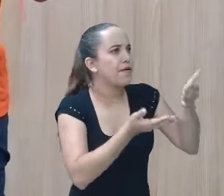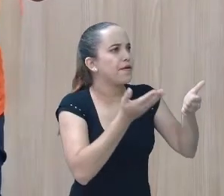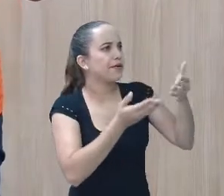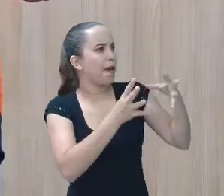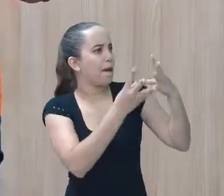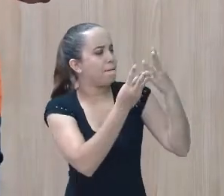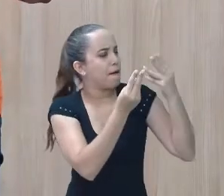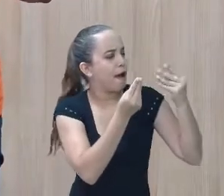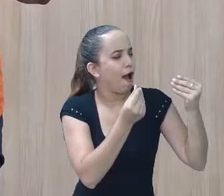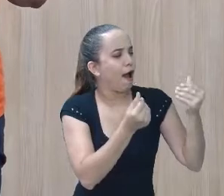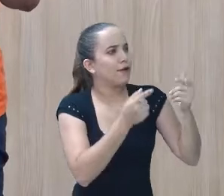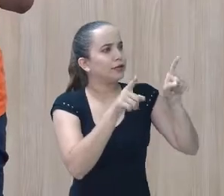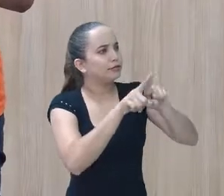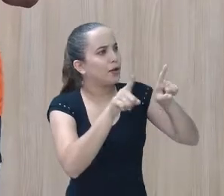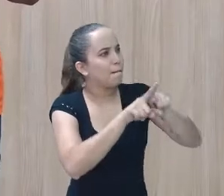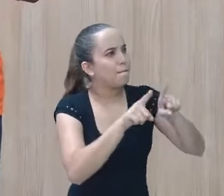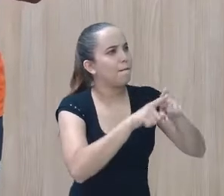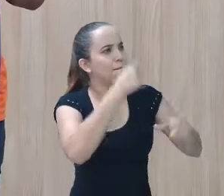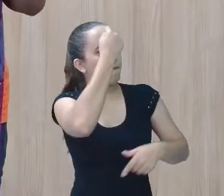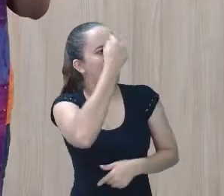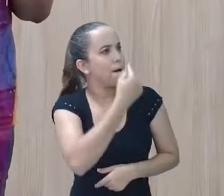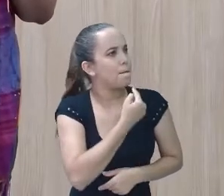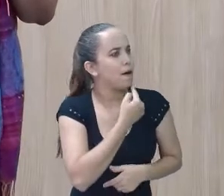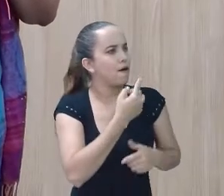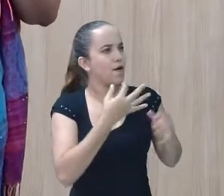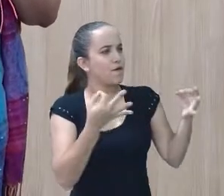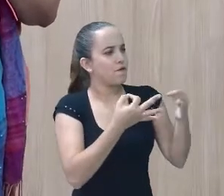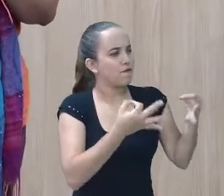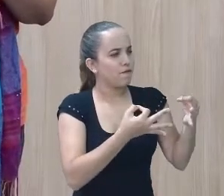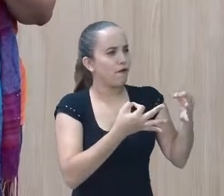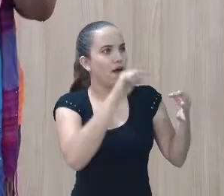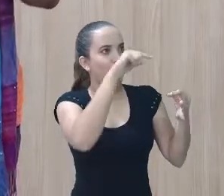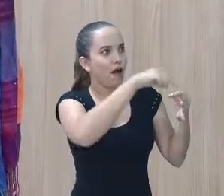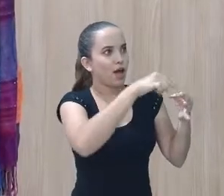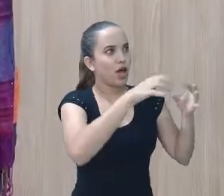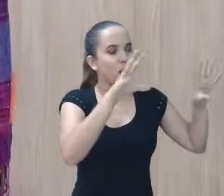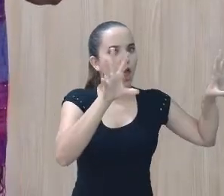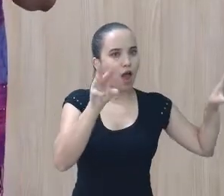formas, rigor estético, tudo isso